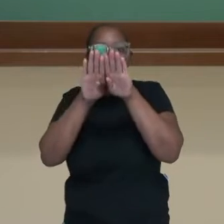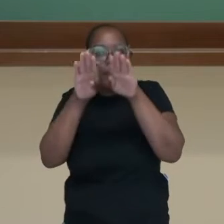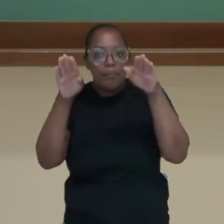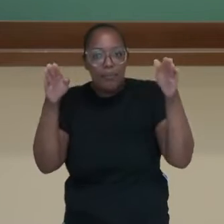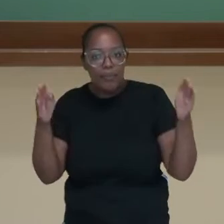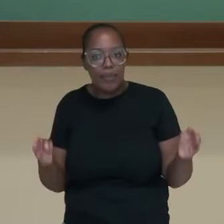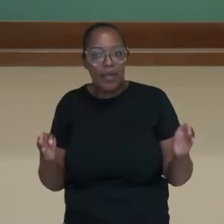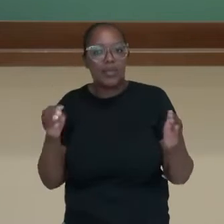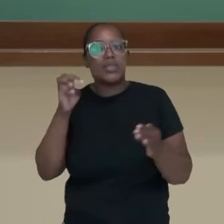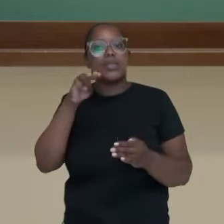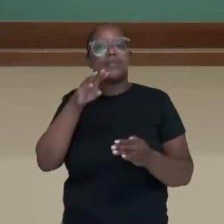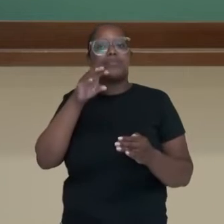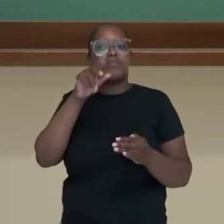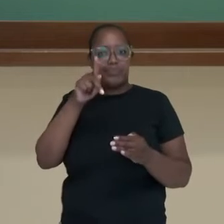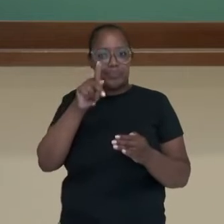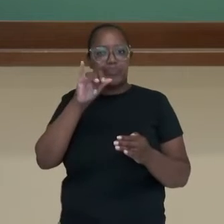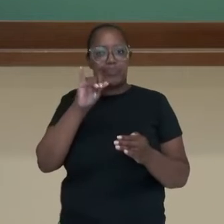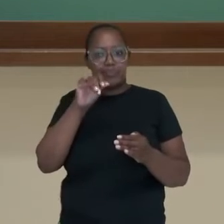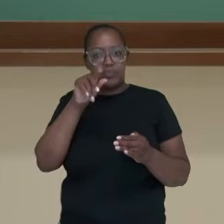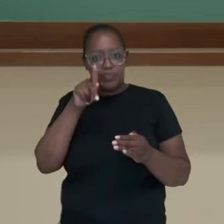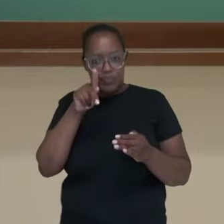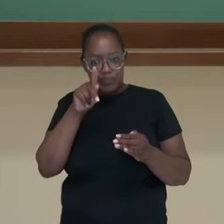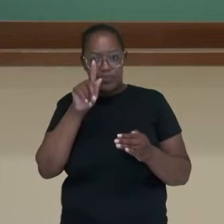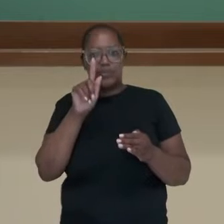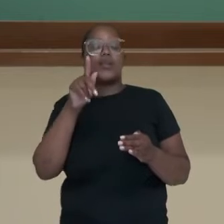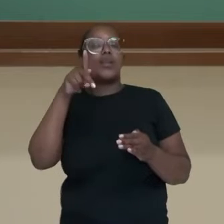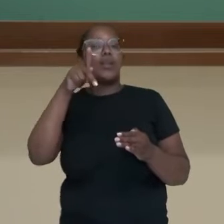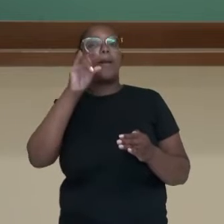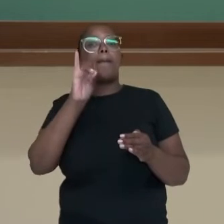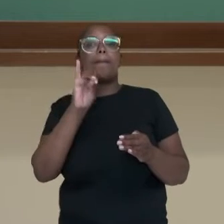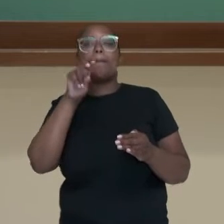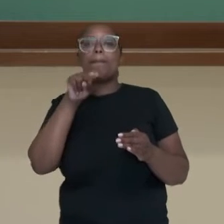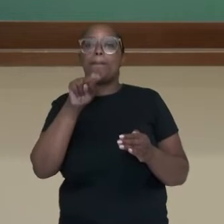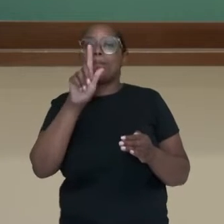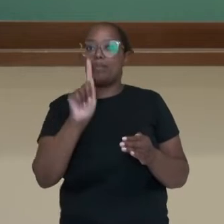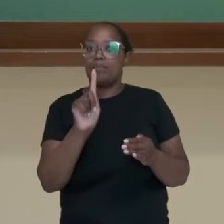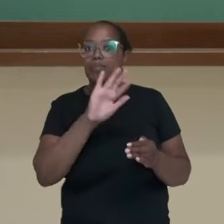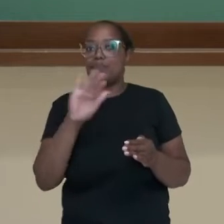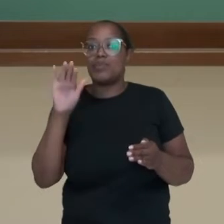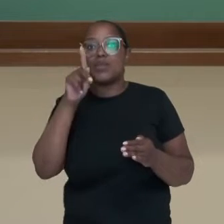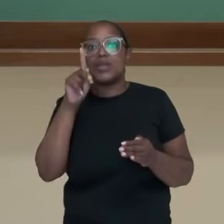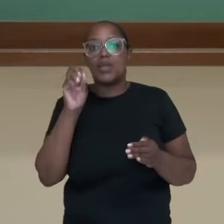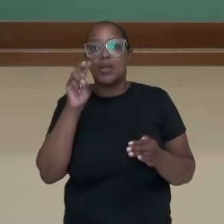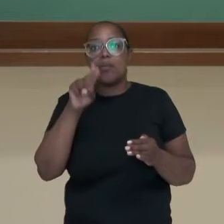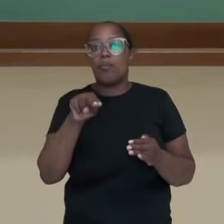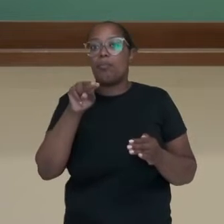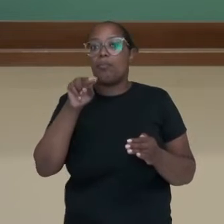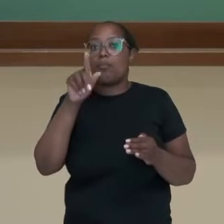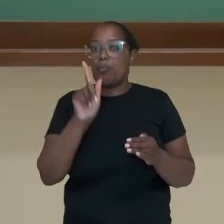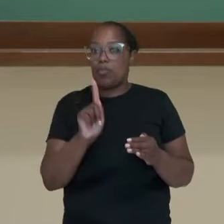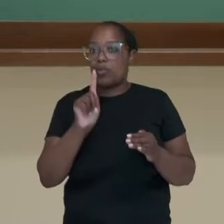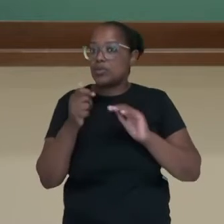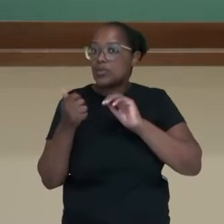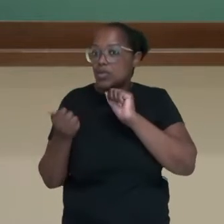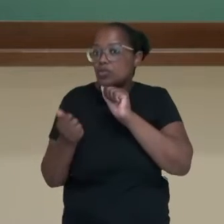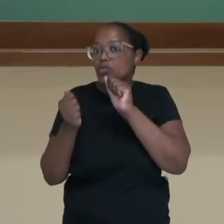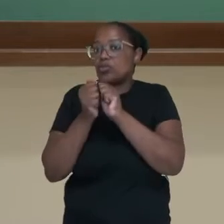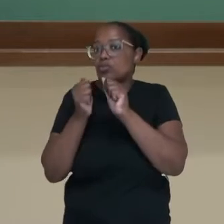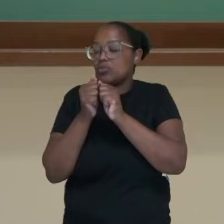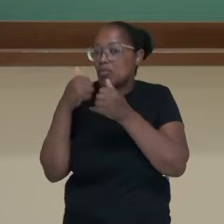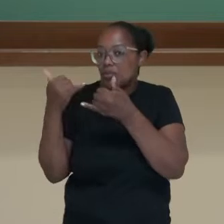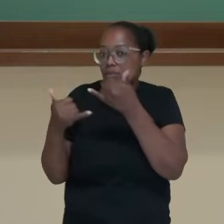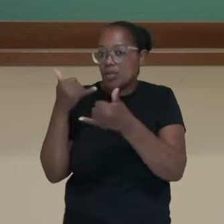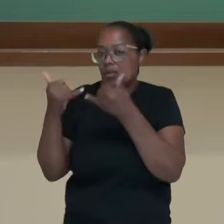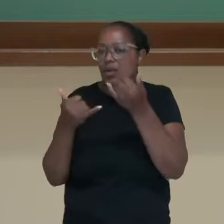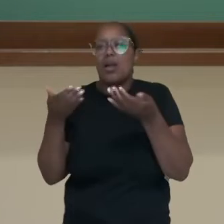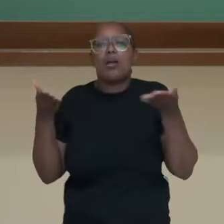difundida, é muito tradicional como um esporte de recreação e de lazer. Vamos observar